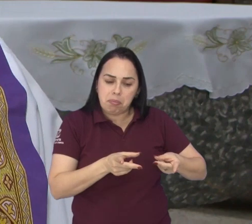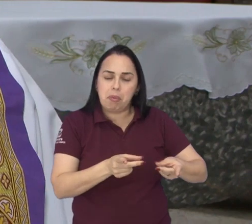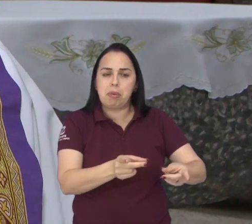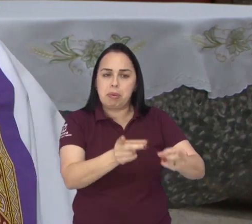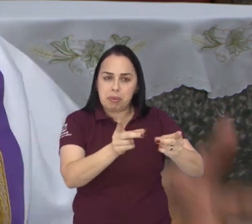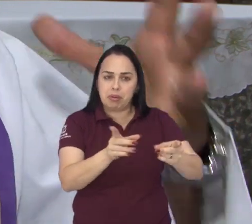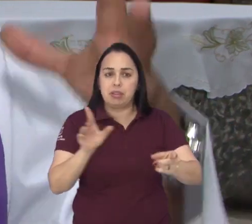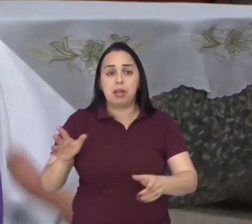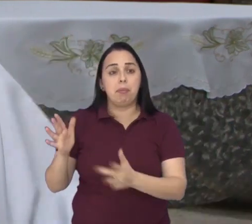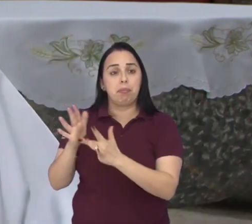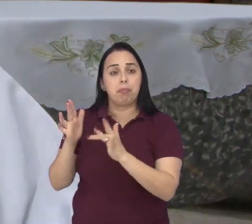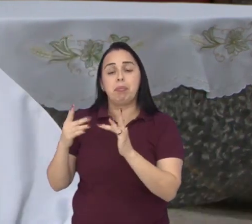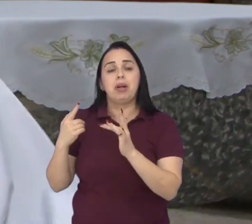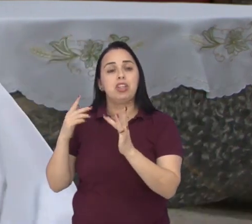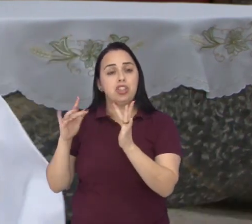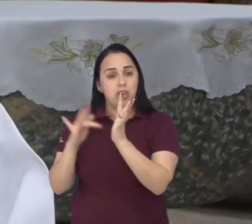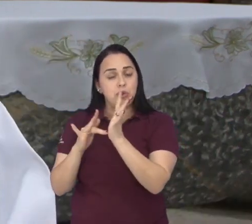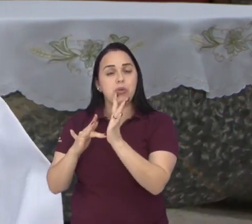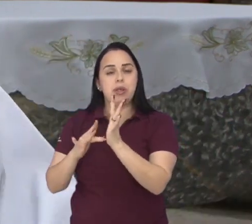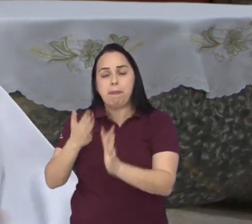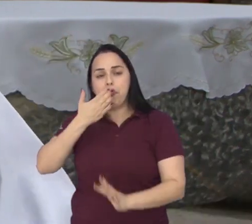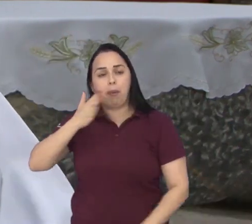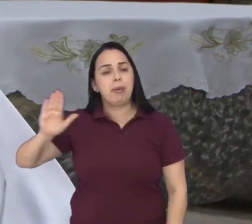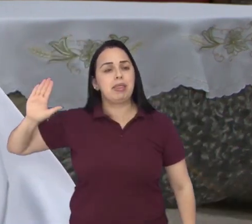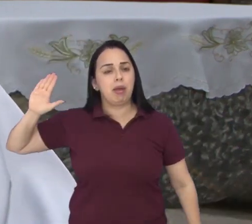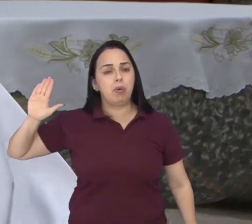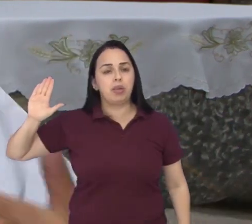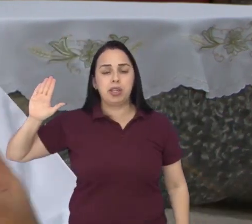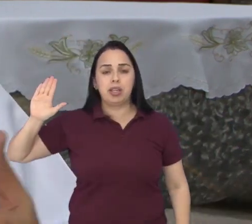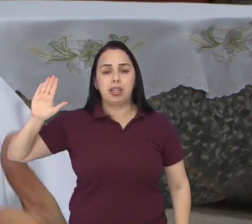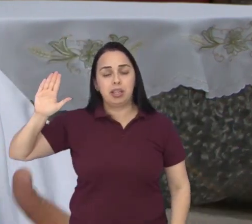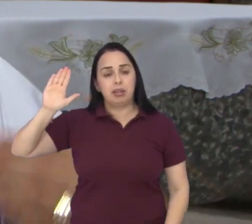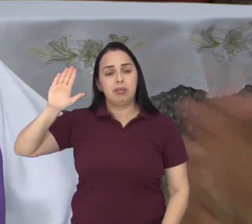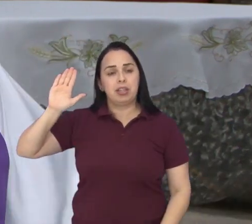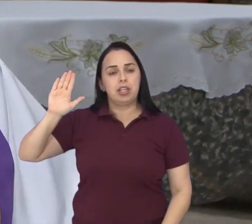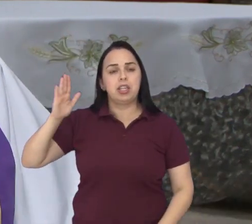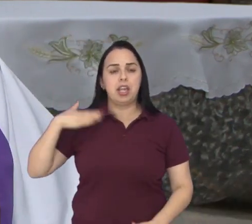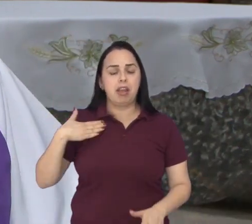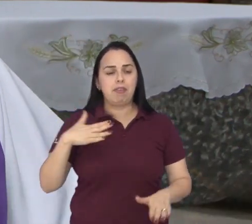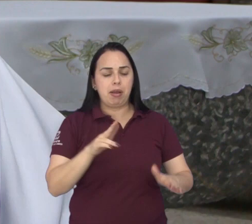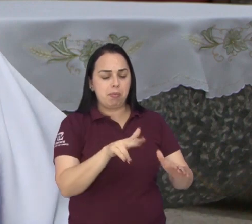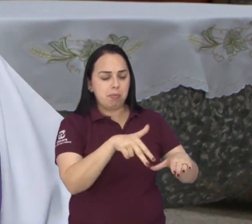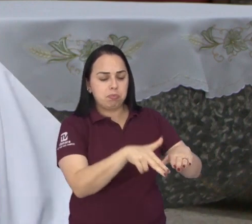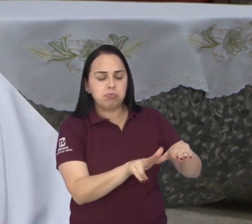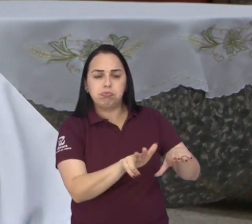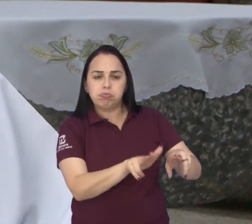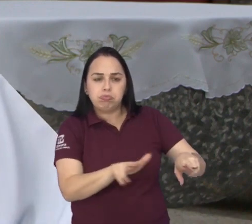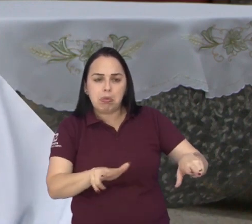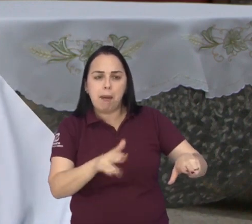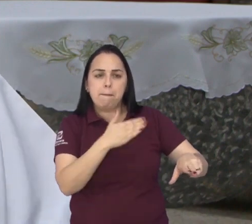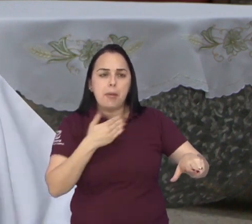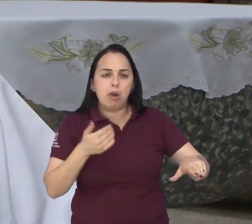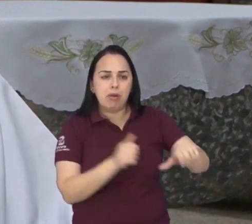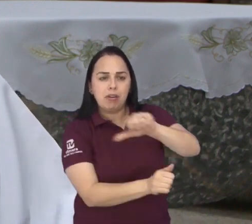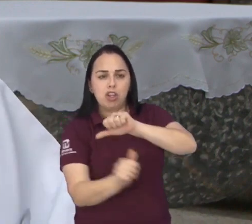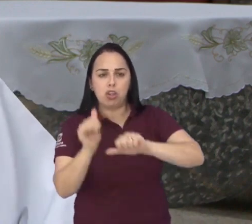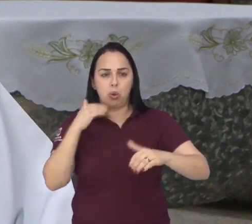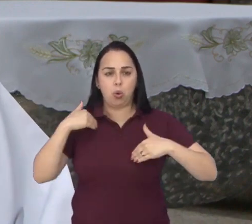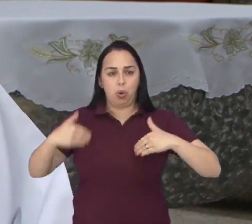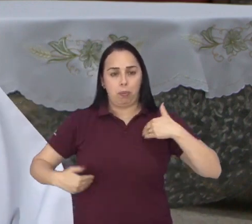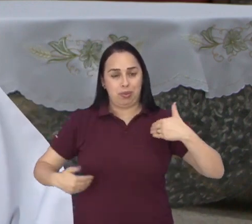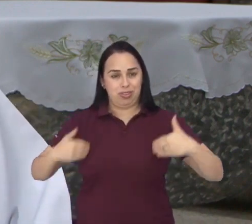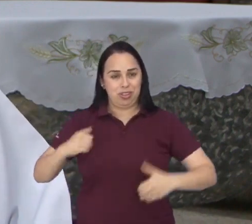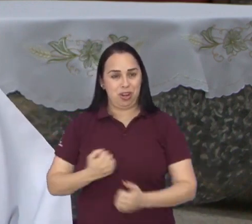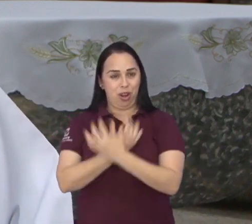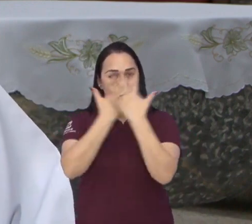ressuscitou, apareceu vivo, ressuscitado e prometeu para nós que cremos nele que nos tiraria da morte e nos daria um